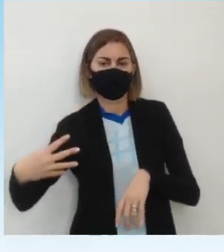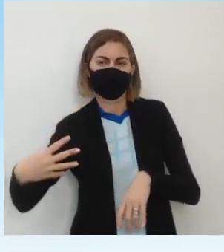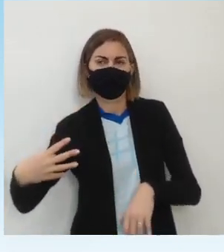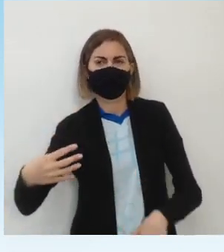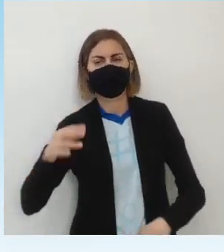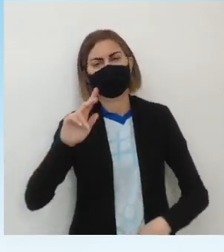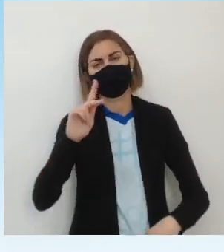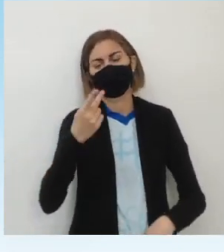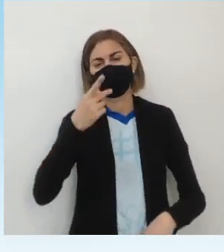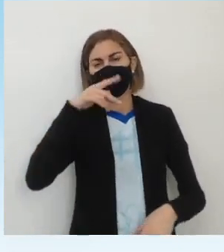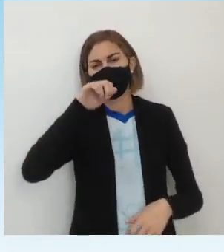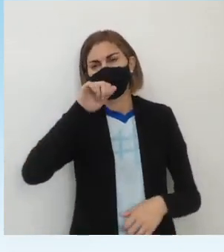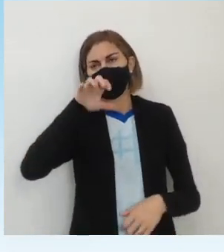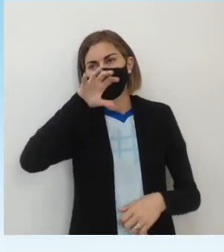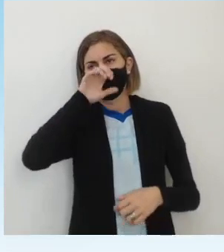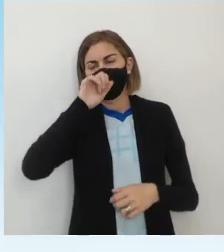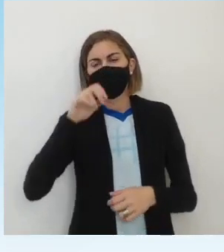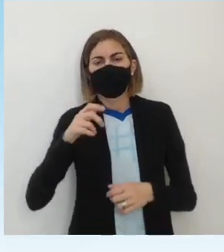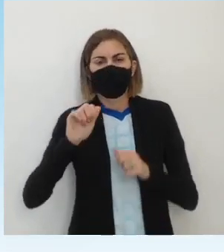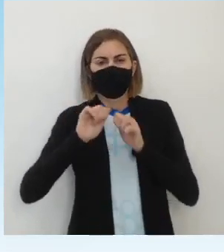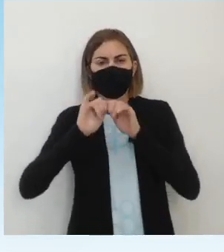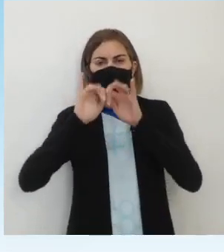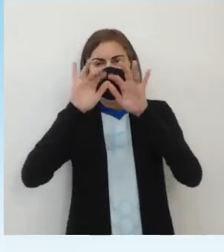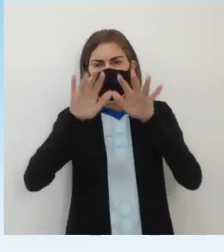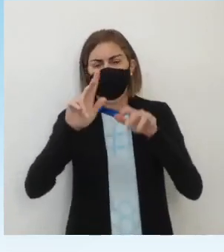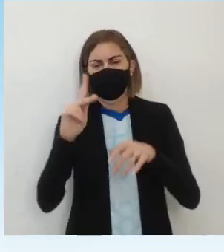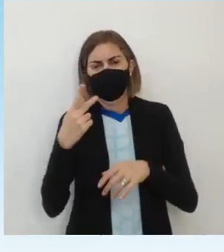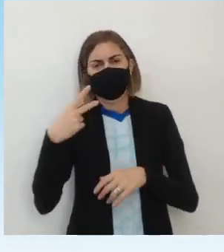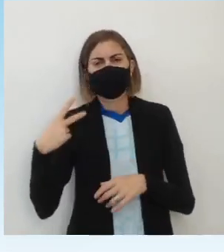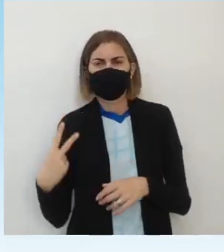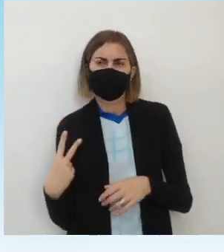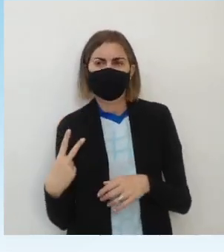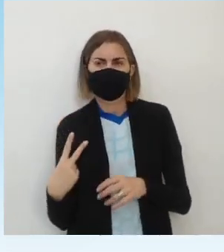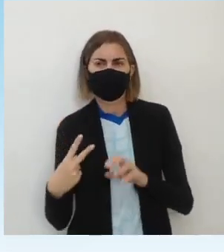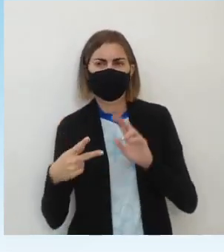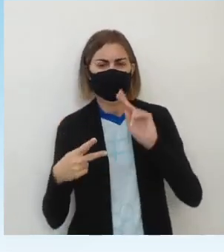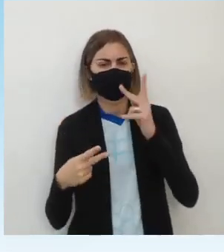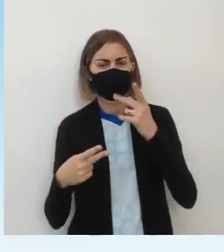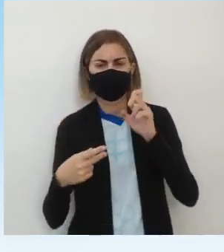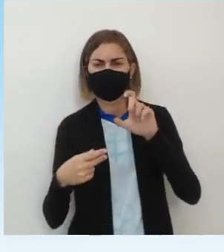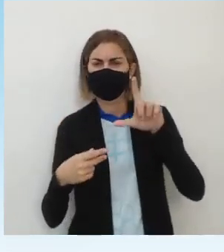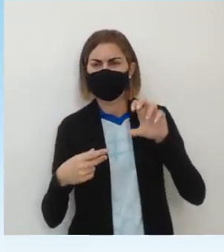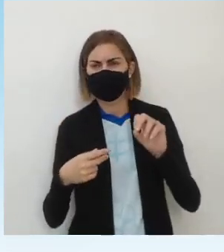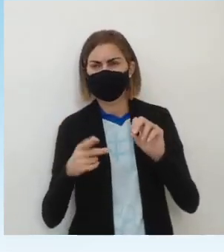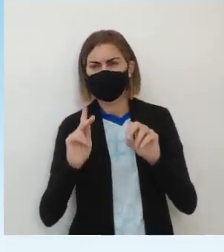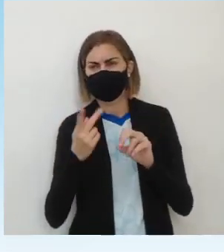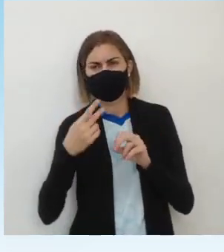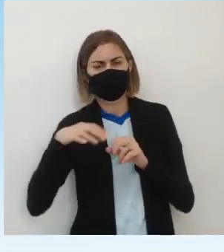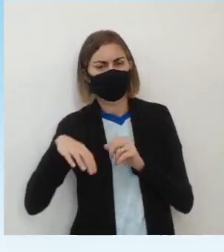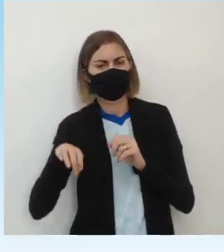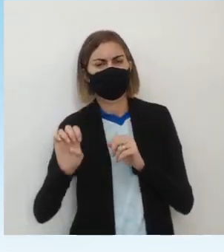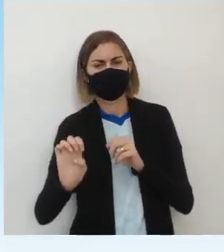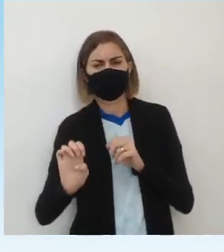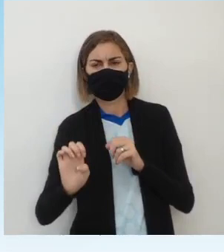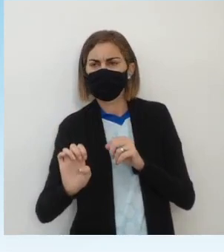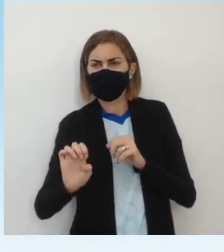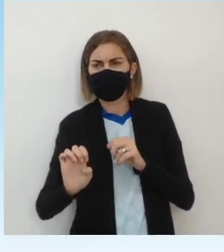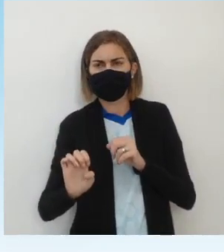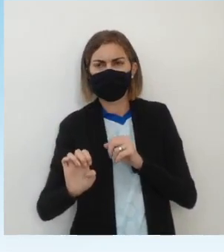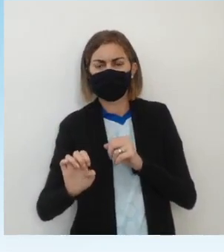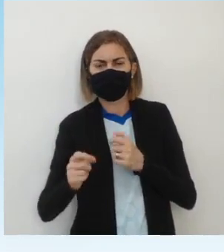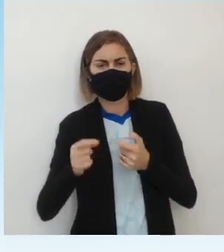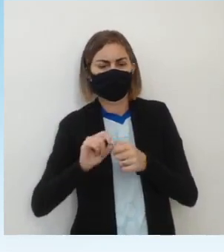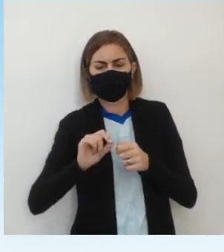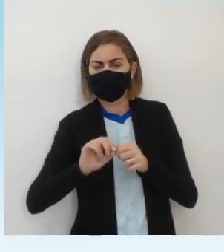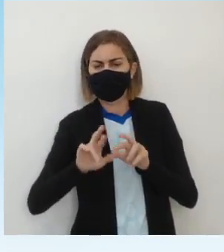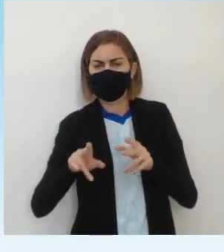O hidrogênio é o gás hidrogênio, H2. O hélio, HE. Gás nobre não faz reações químicas, né?